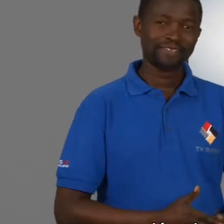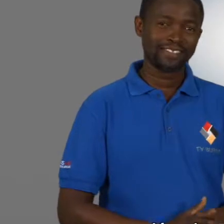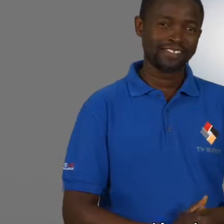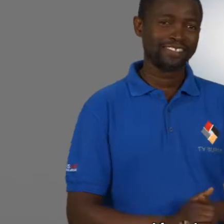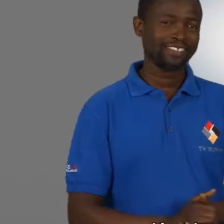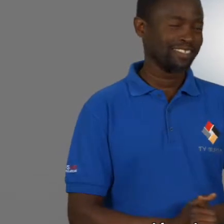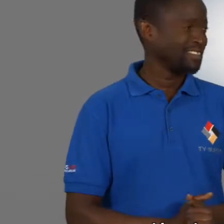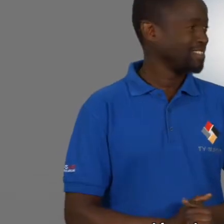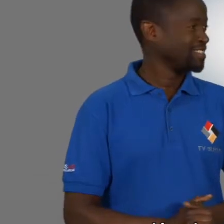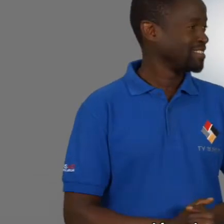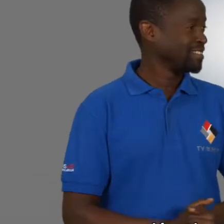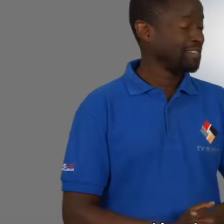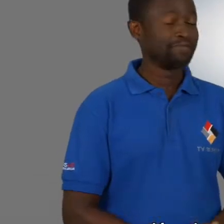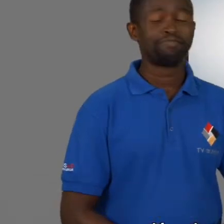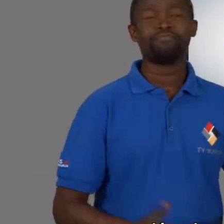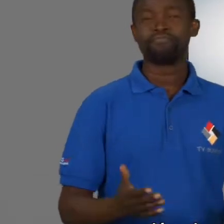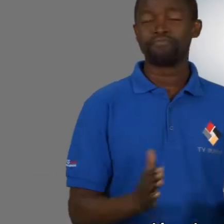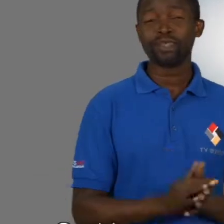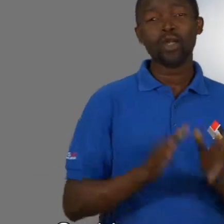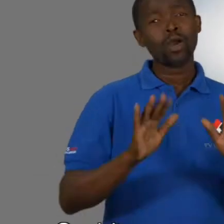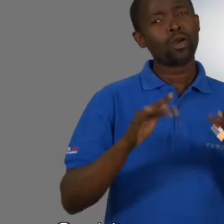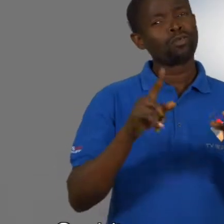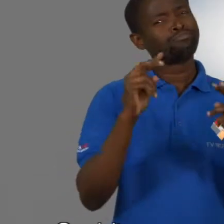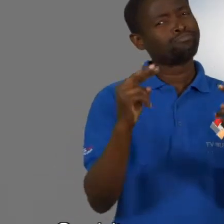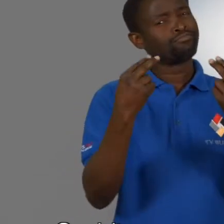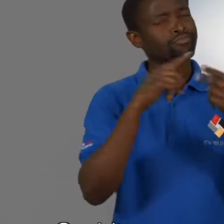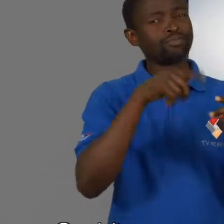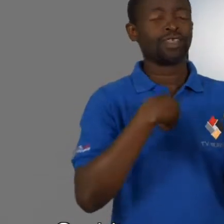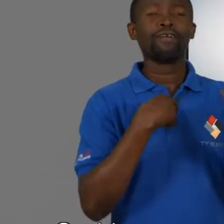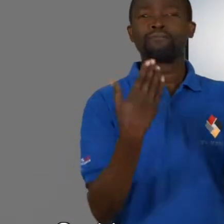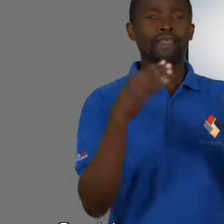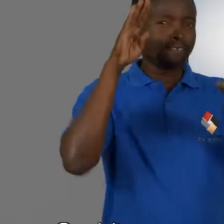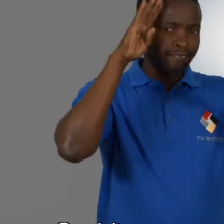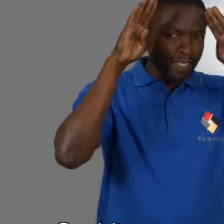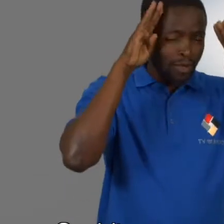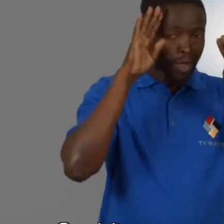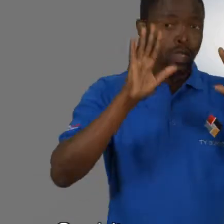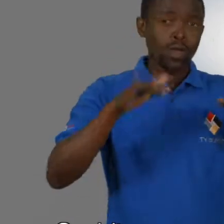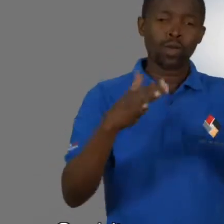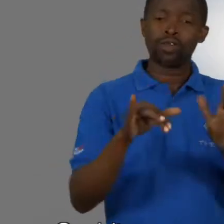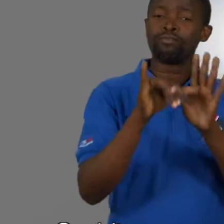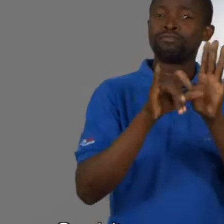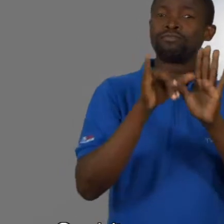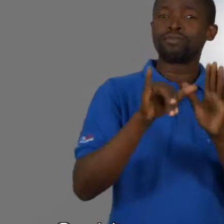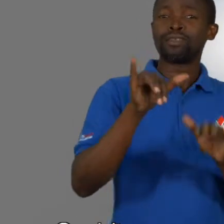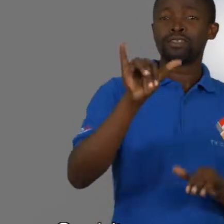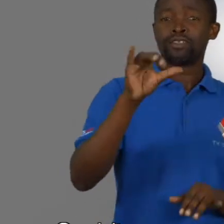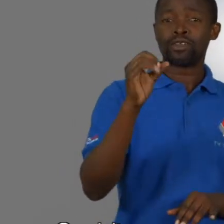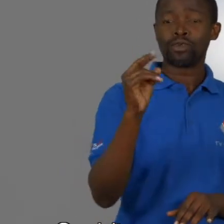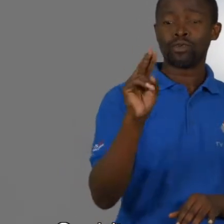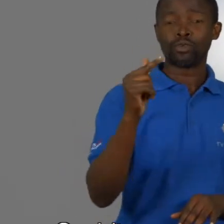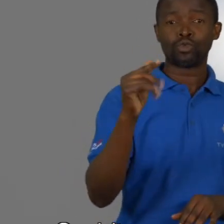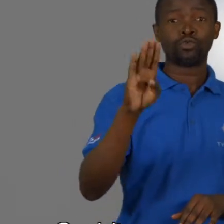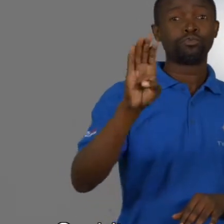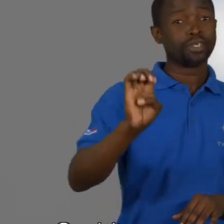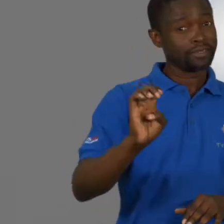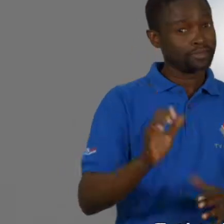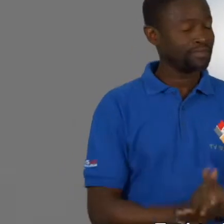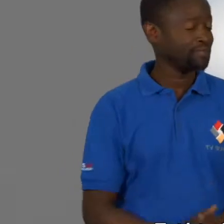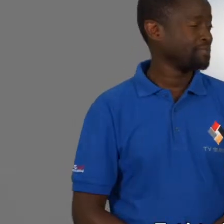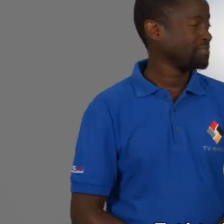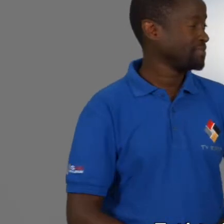conhecimento da língua de sinais é praticá-la. Ou visitar as nossas páginas online do Facebook e